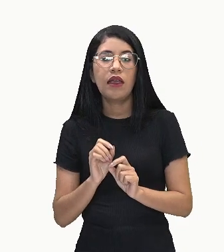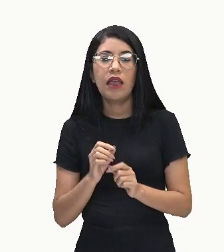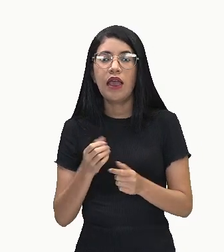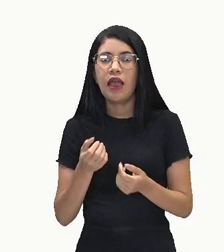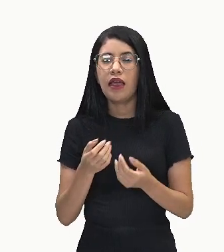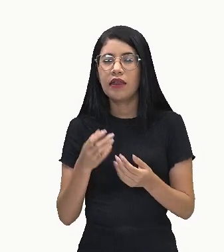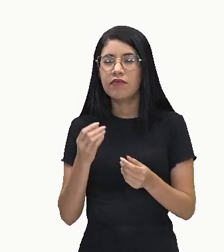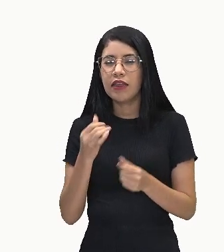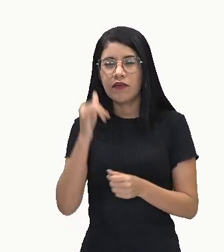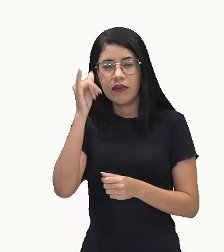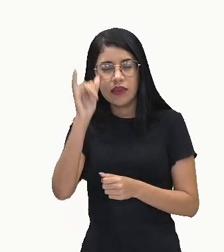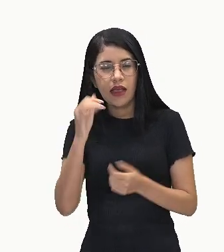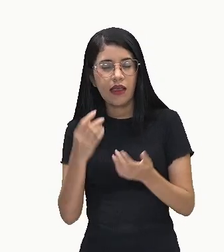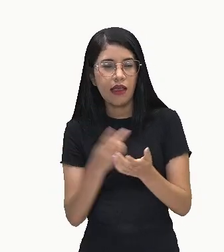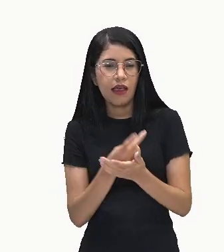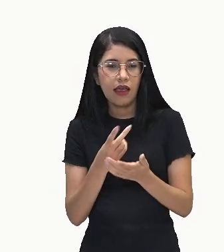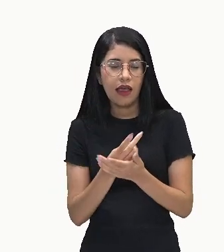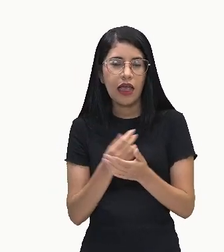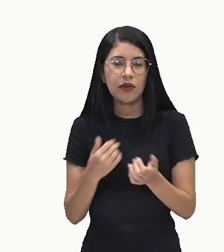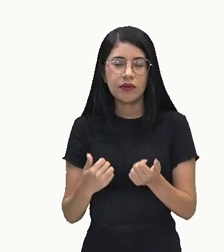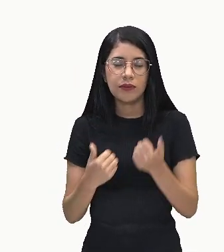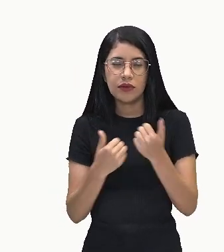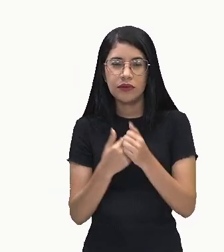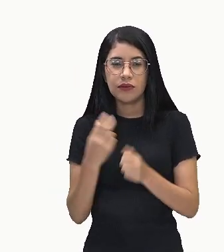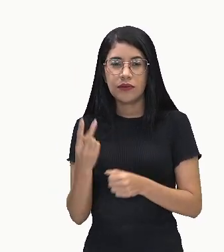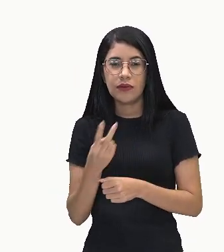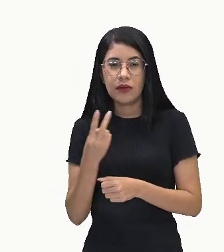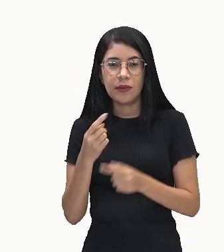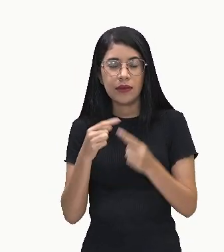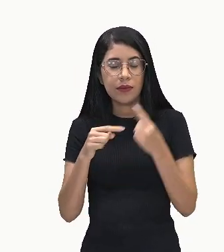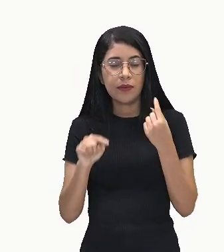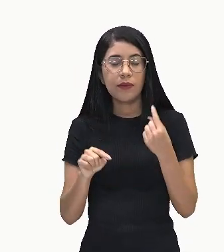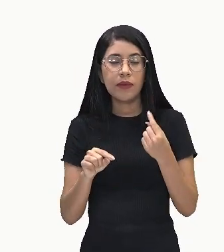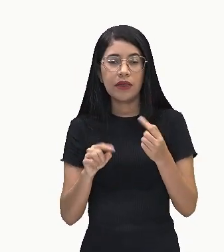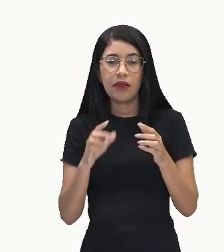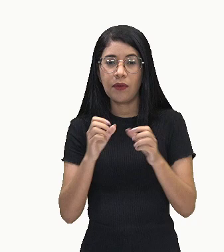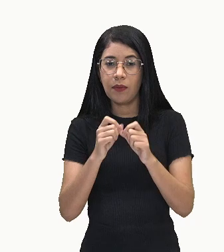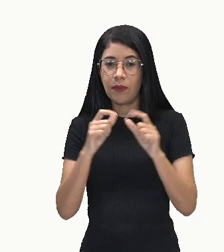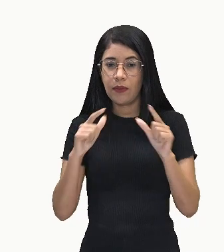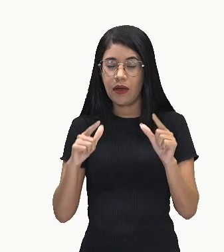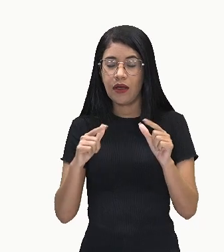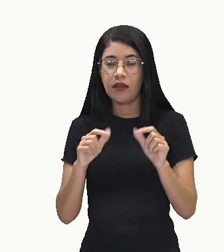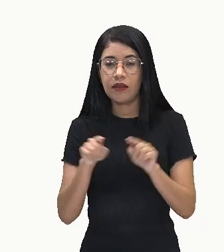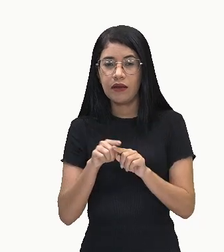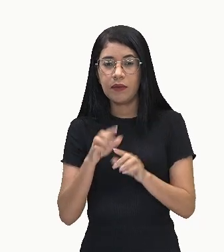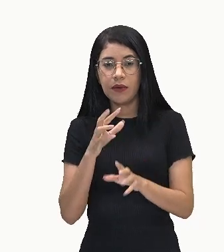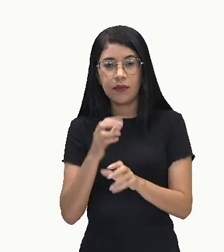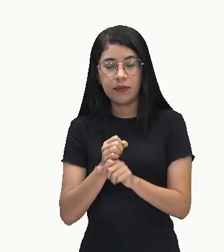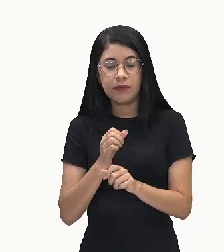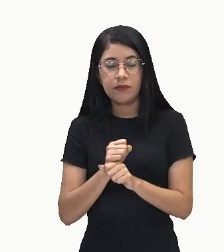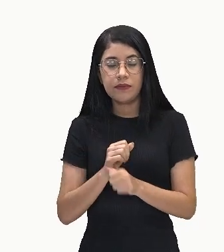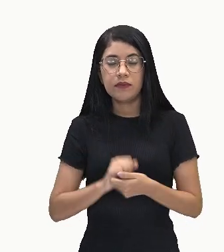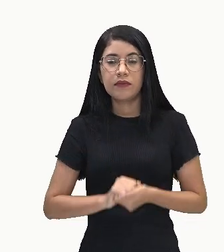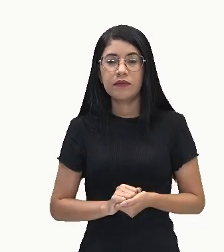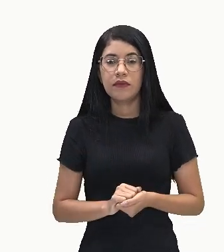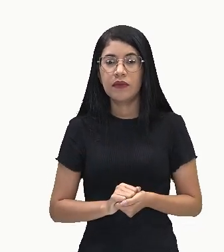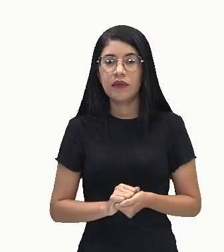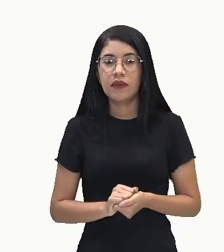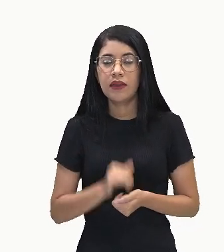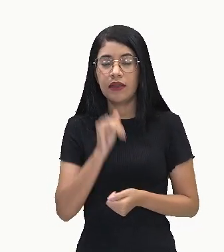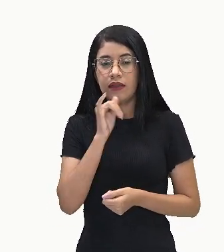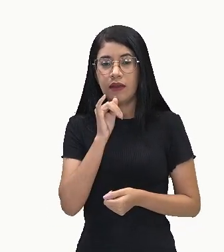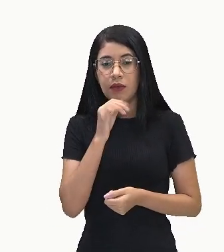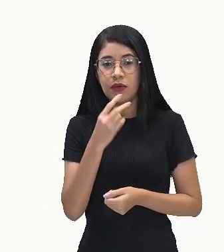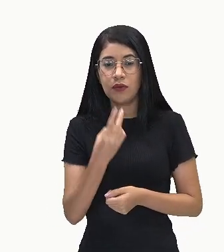valores errados, que não sejam condizentes com o nosso desenvolvimento, né? Olha só aqui, por exemplo, 2 vezes 4,